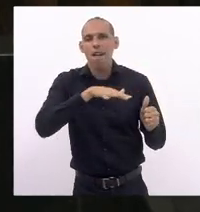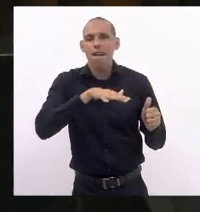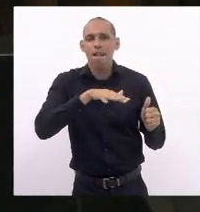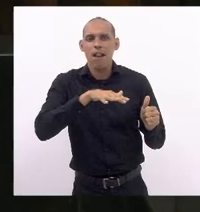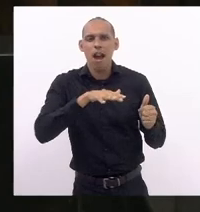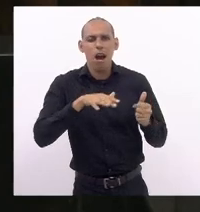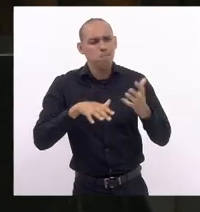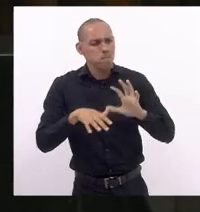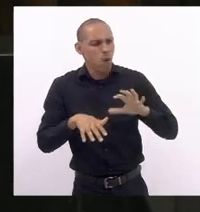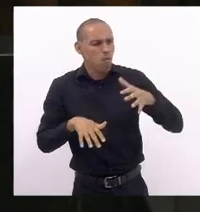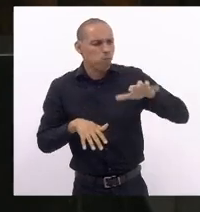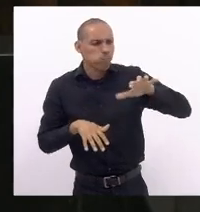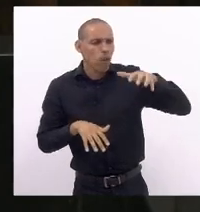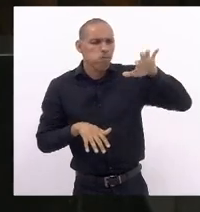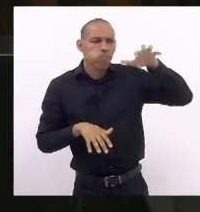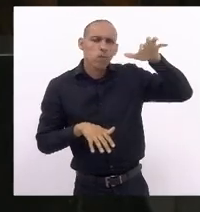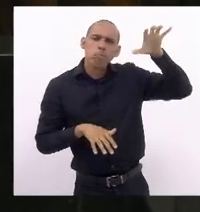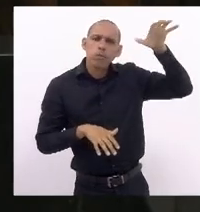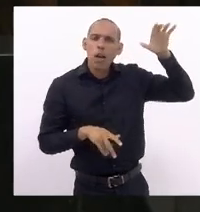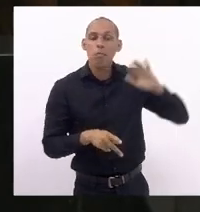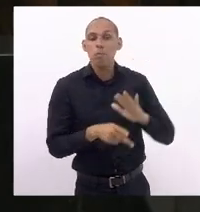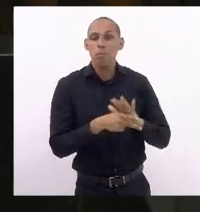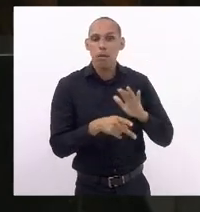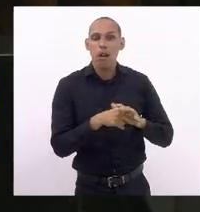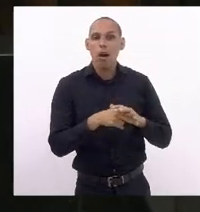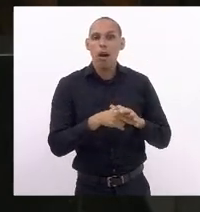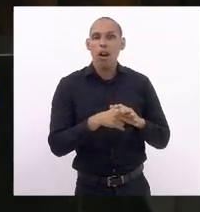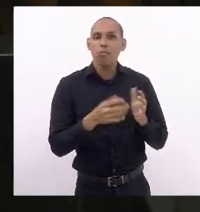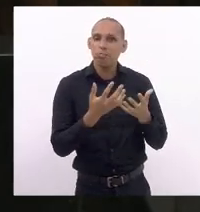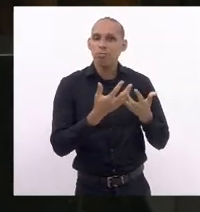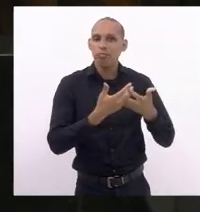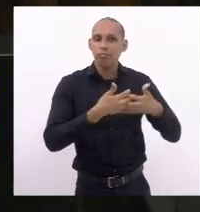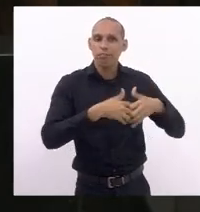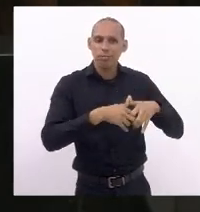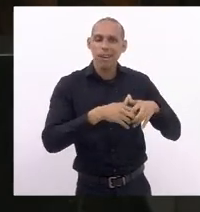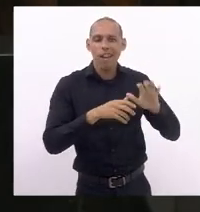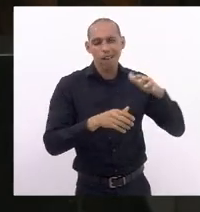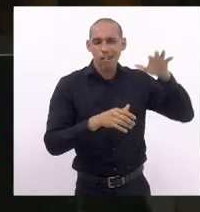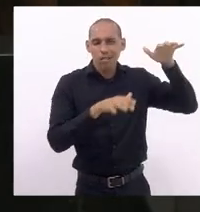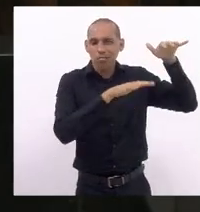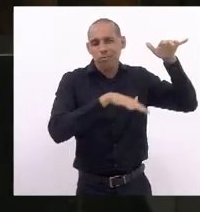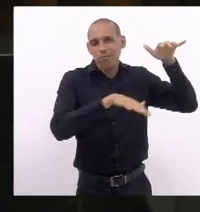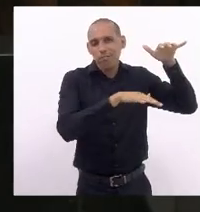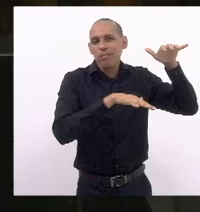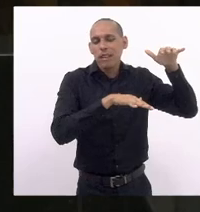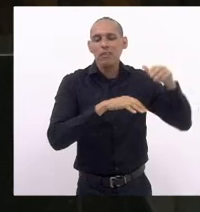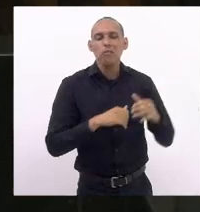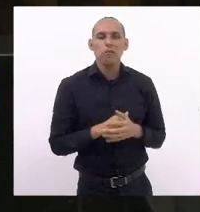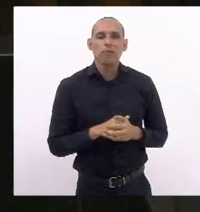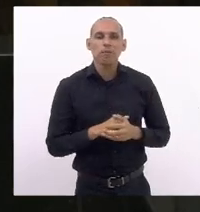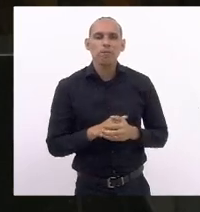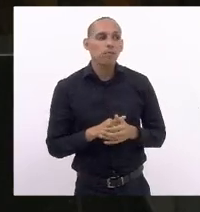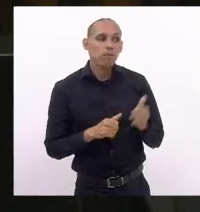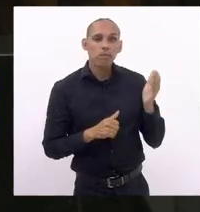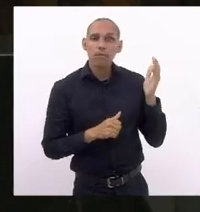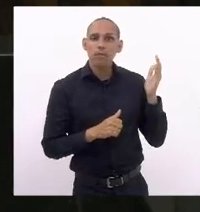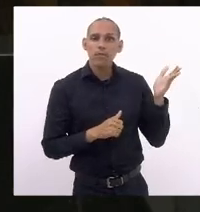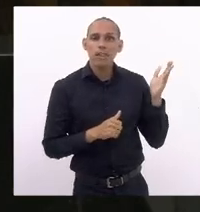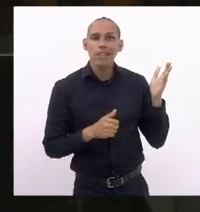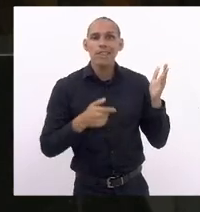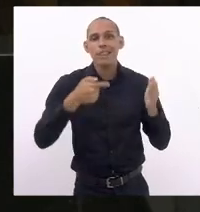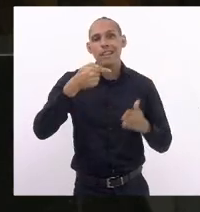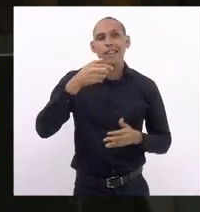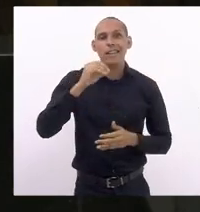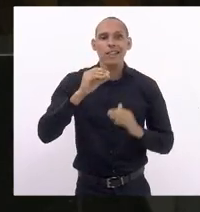acentuada do município de Petrópolis, aliás, de toda a nossa região serrana, e naquela localidade mais de